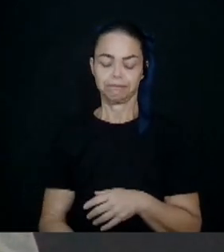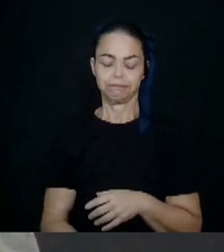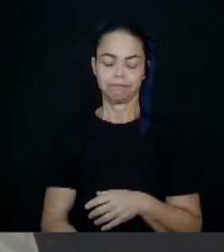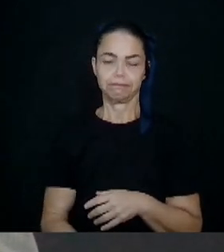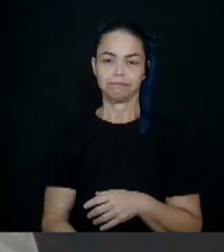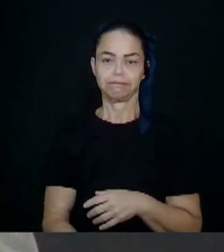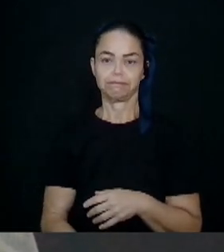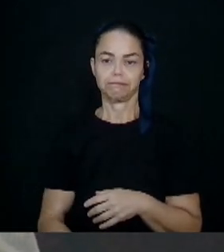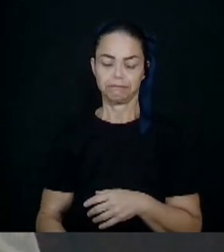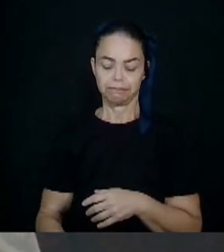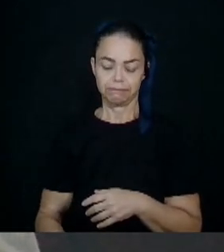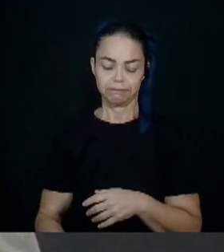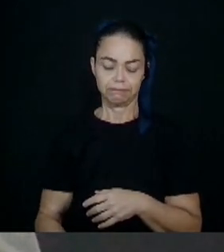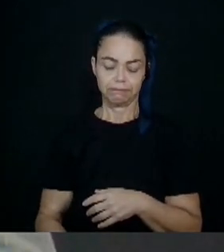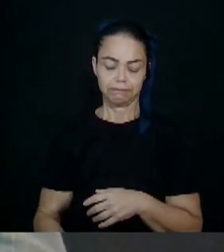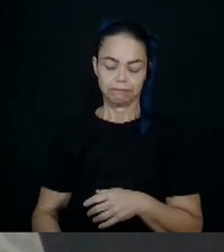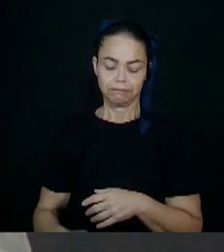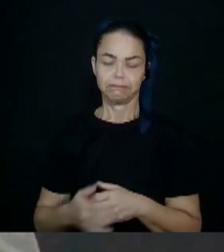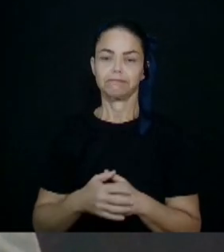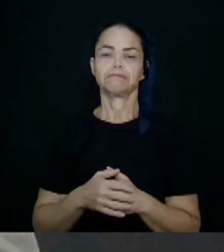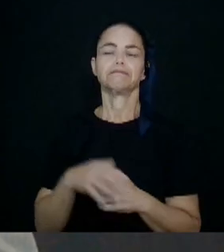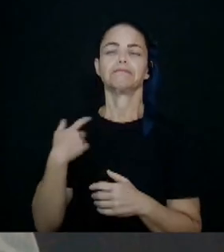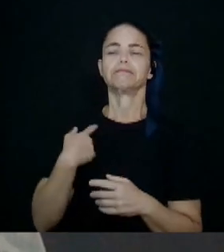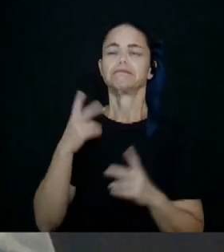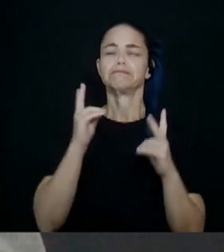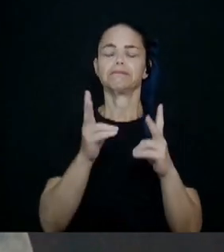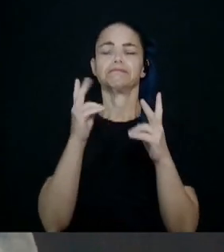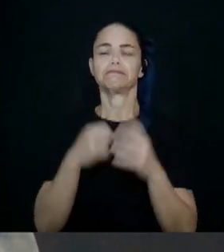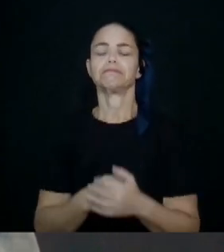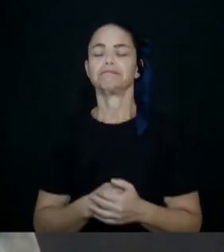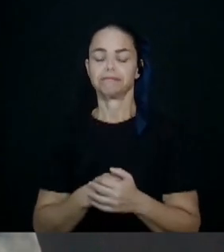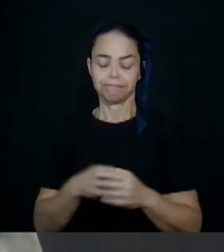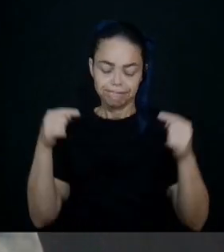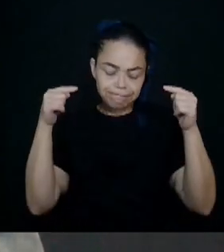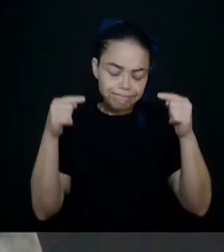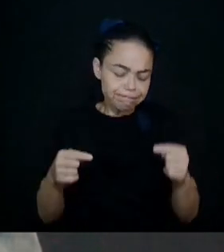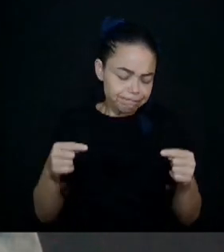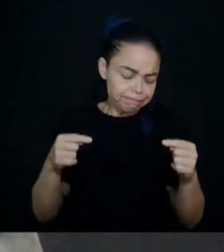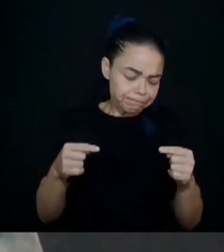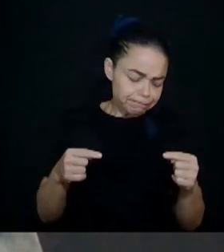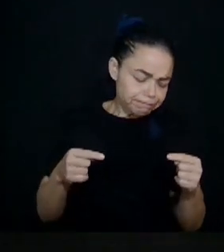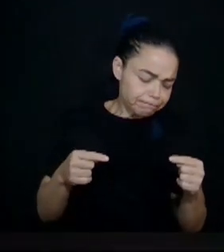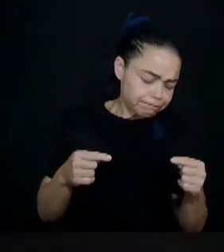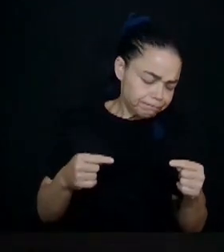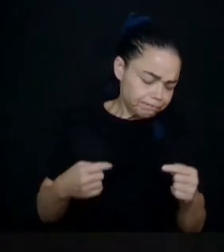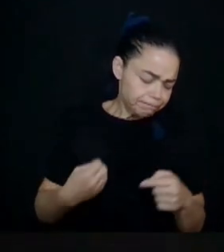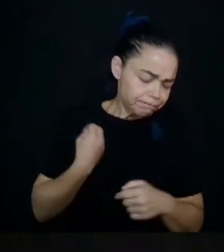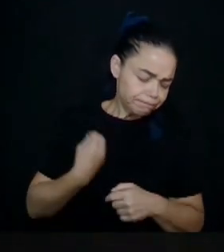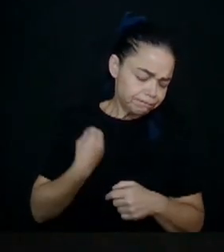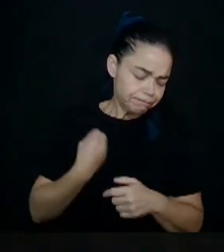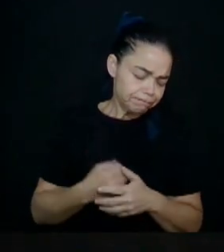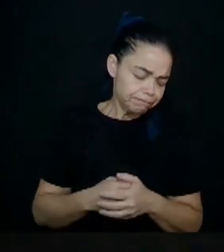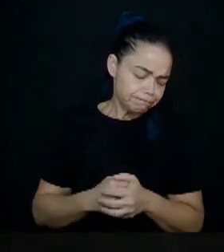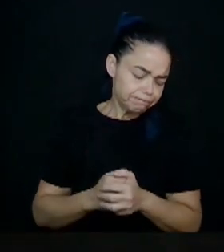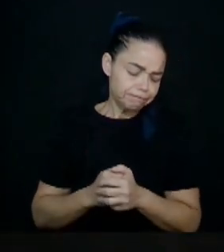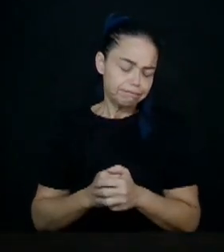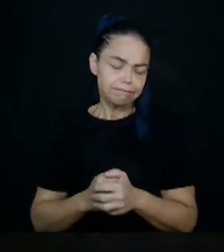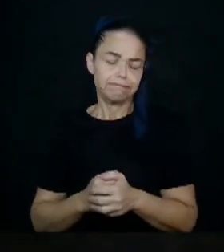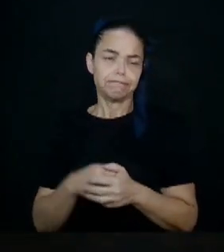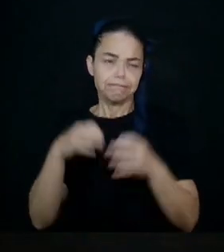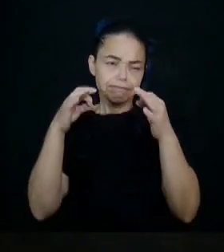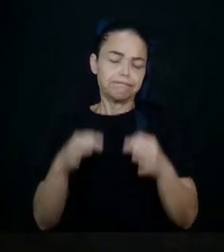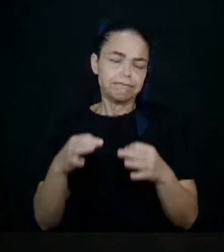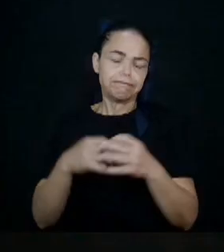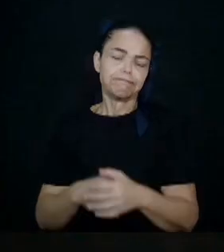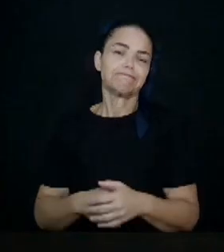vias aí sempre trazendo um desafio para o condutor. Exatamente. E para completar a nossa dupla